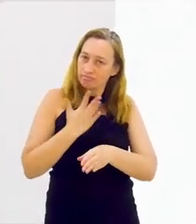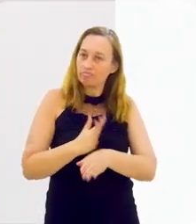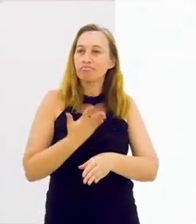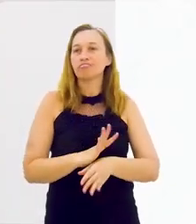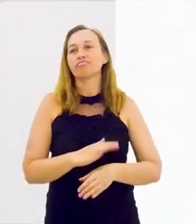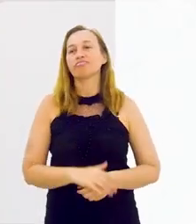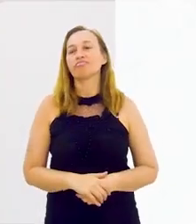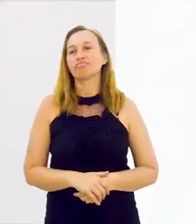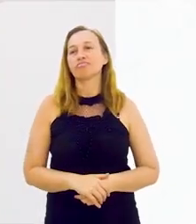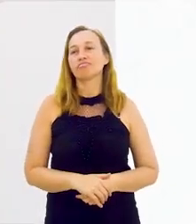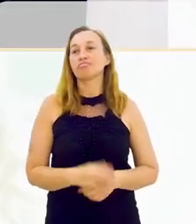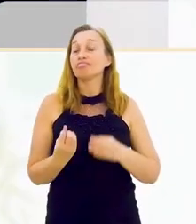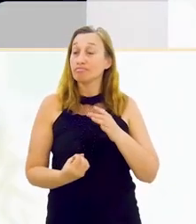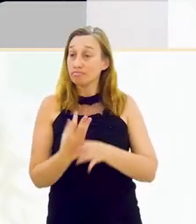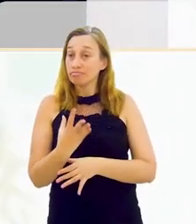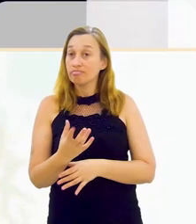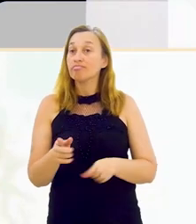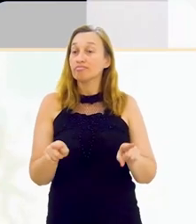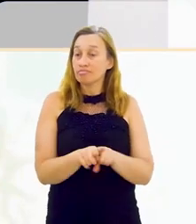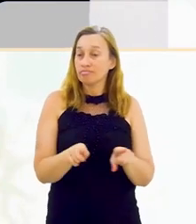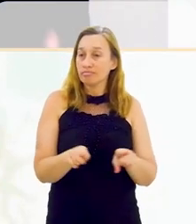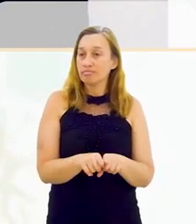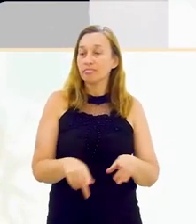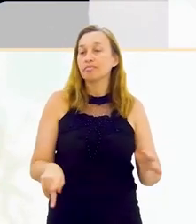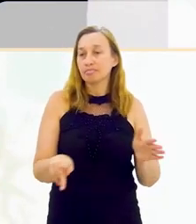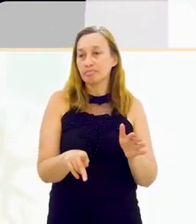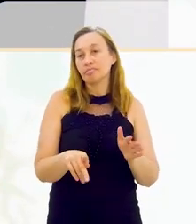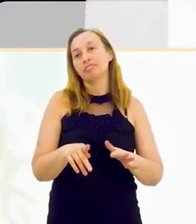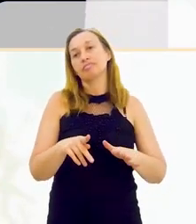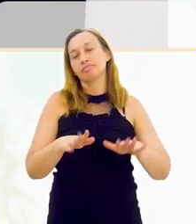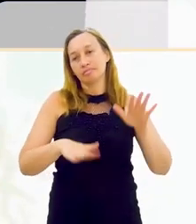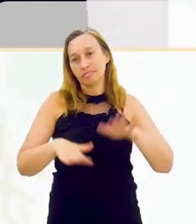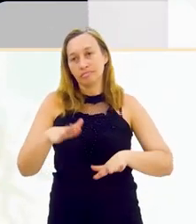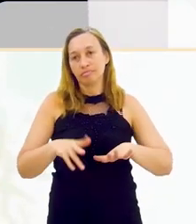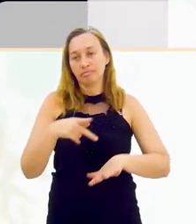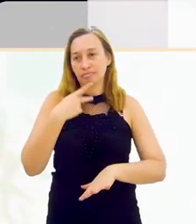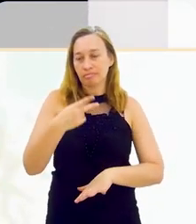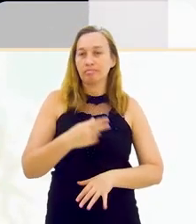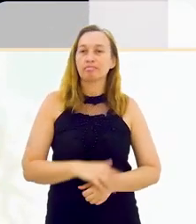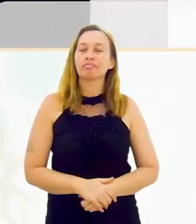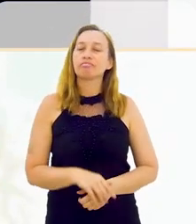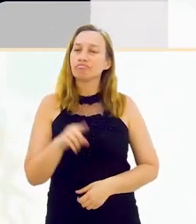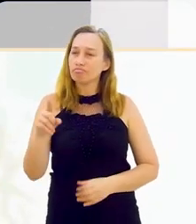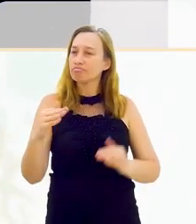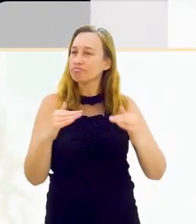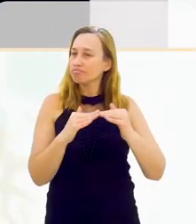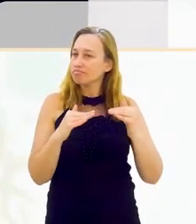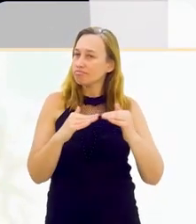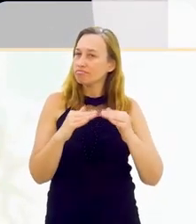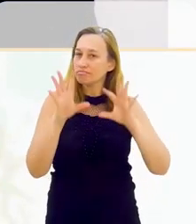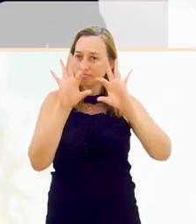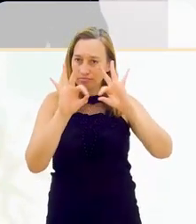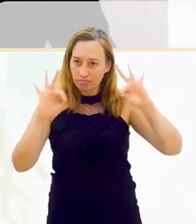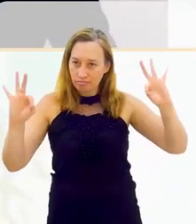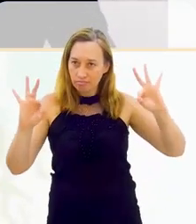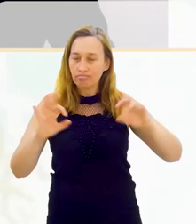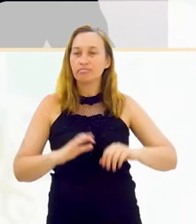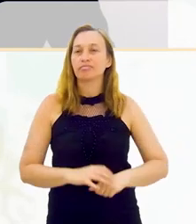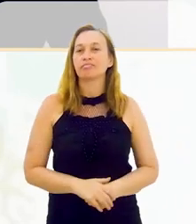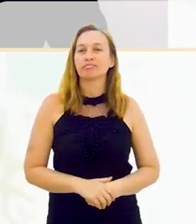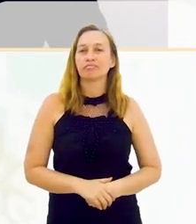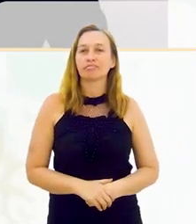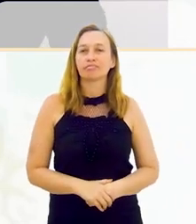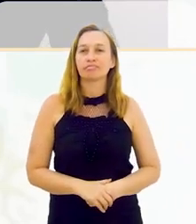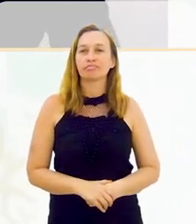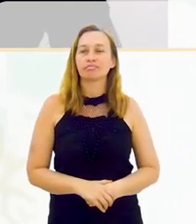ensaiar. Então, a criatividade também vem de muito trabalho. Você concorda com essa